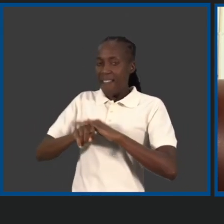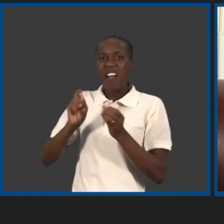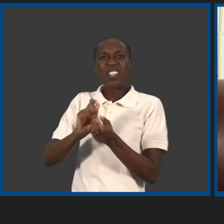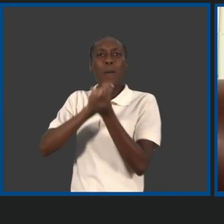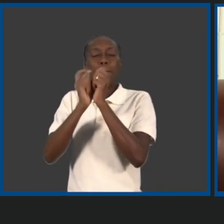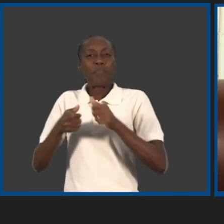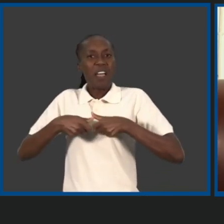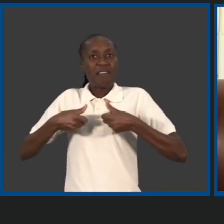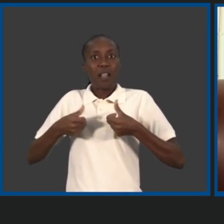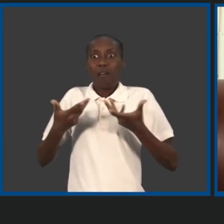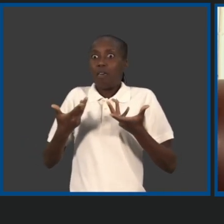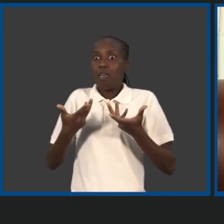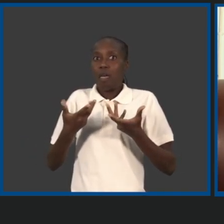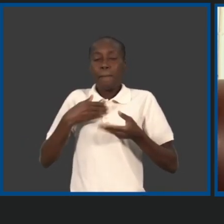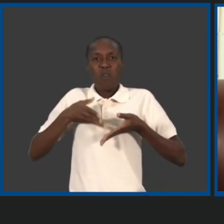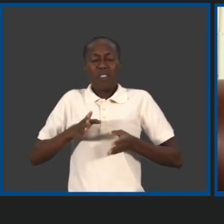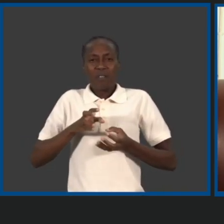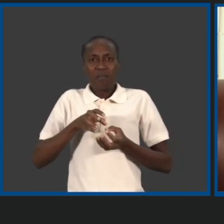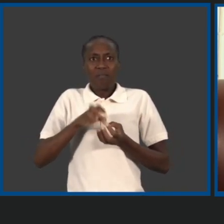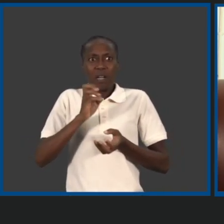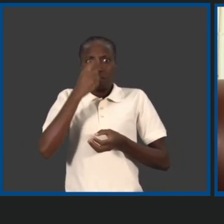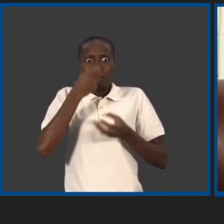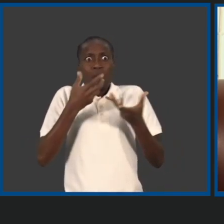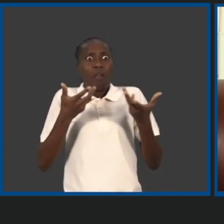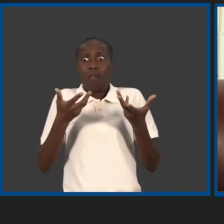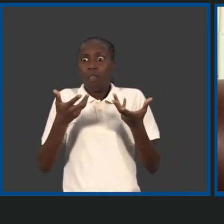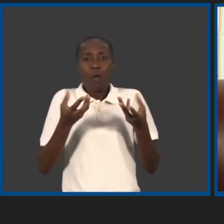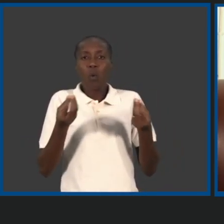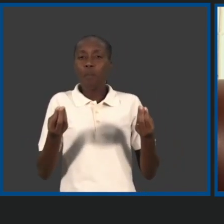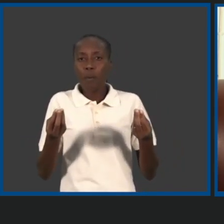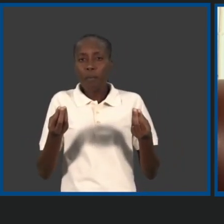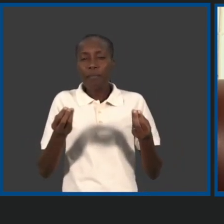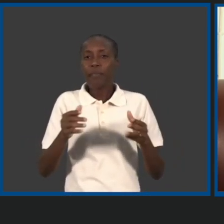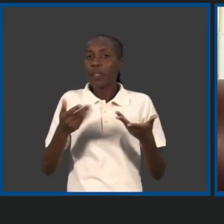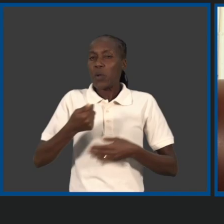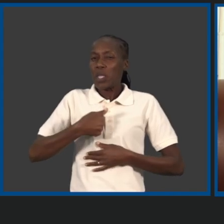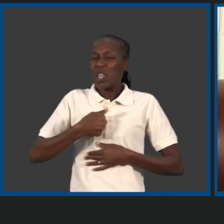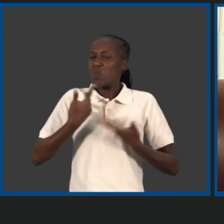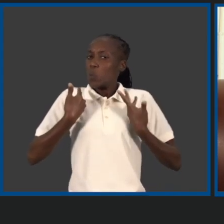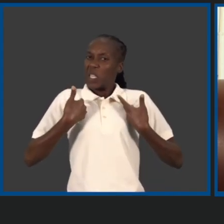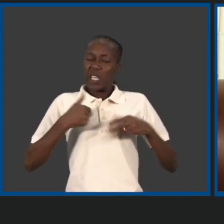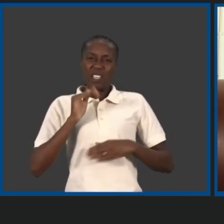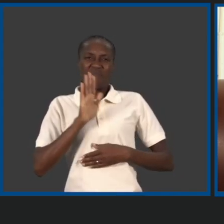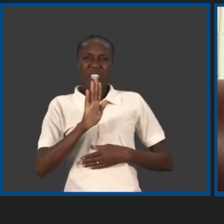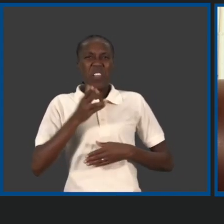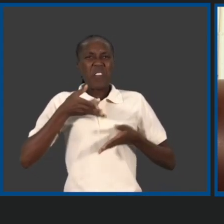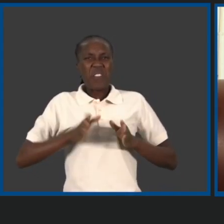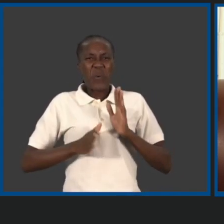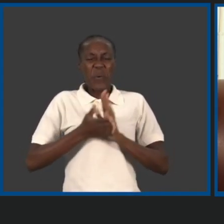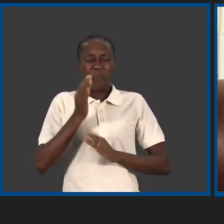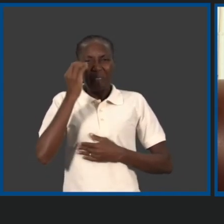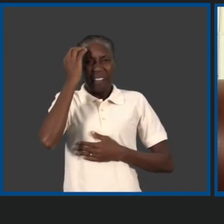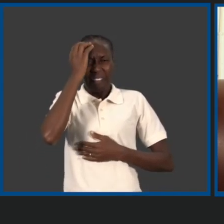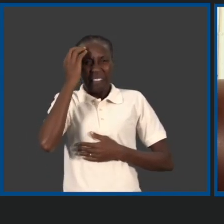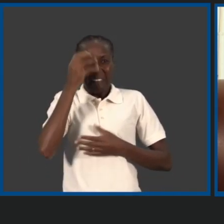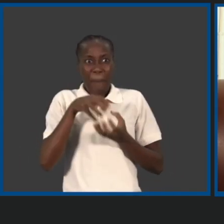ele também havia de ficar traumatizado. Então eu não queria a trauma para meu filho. Eu preferia